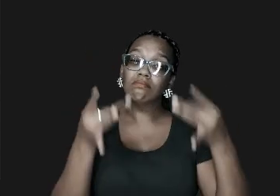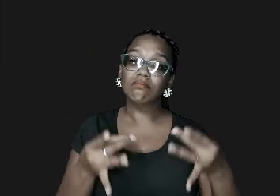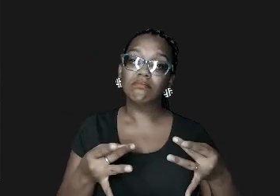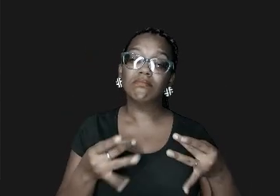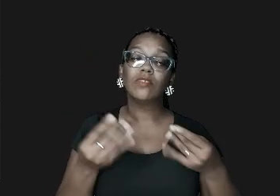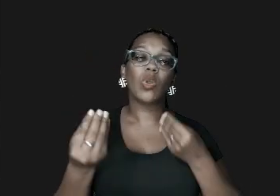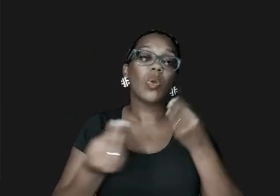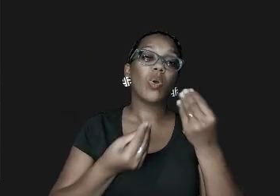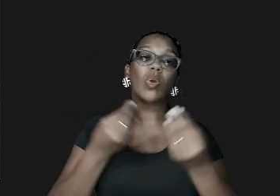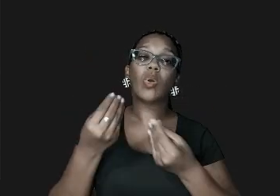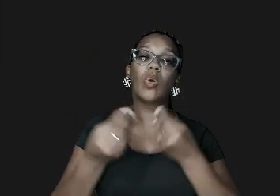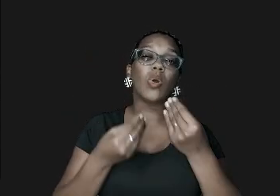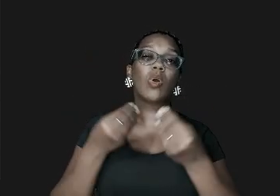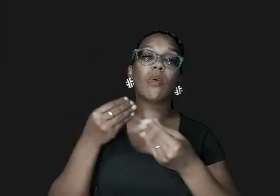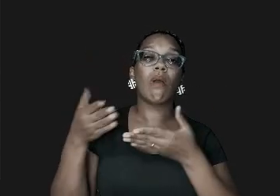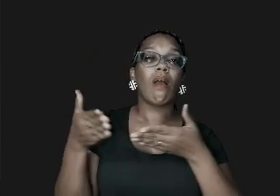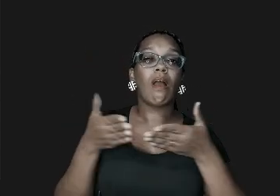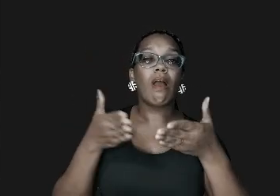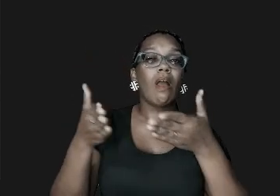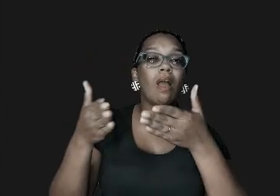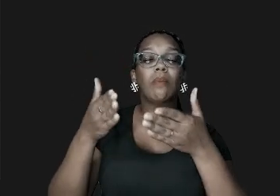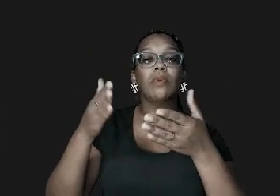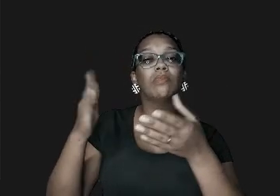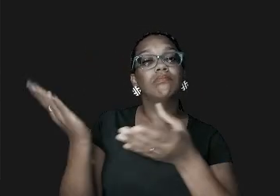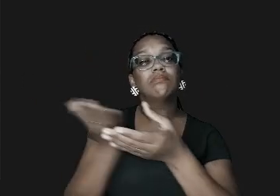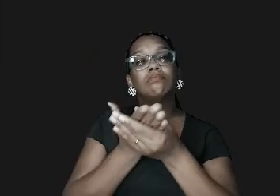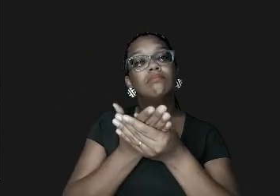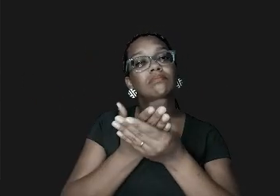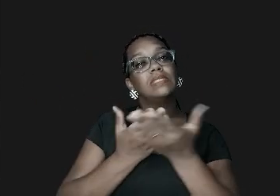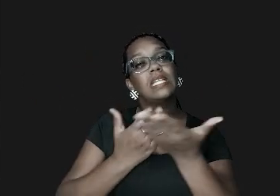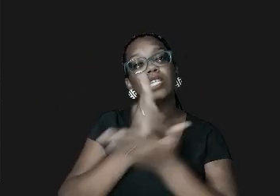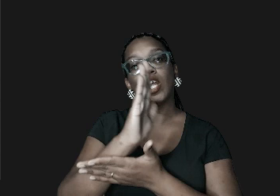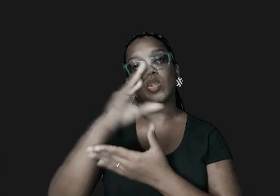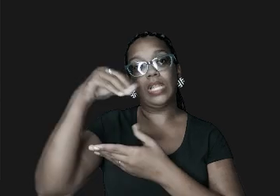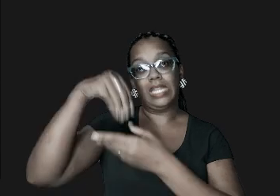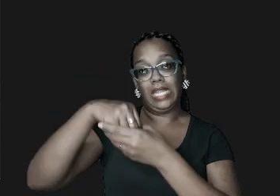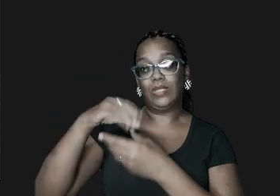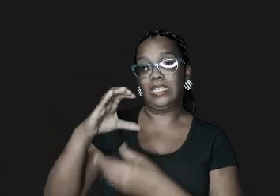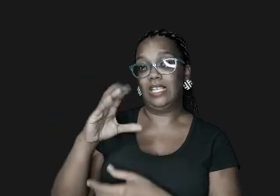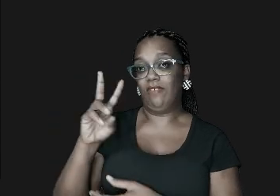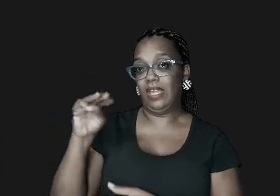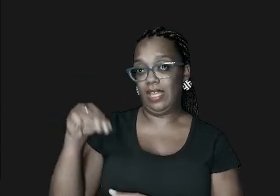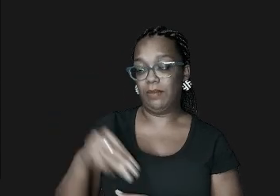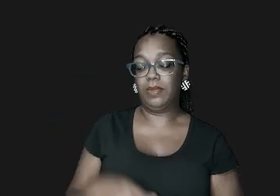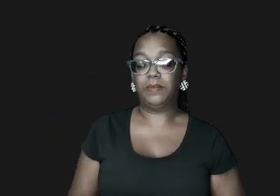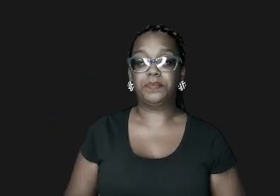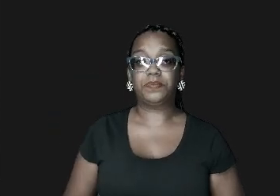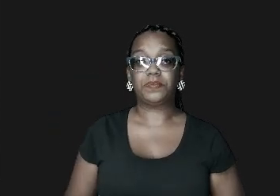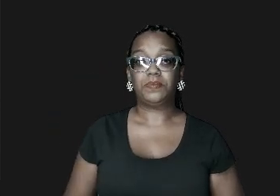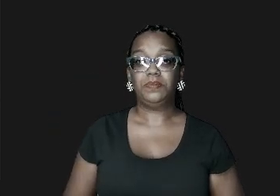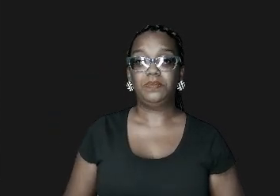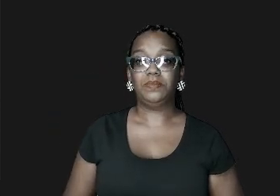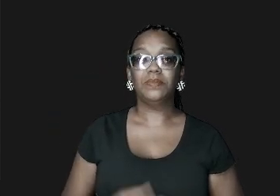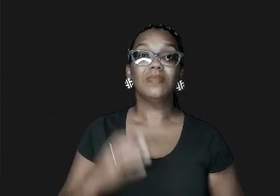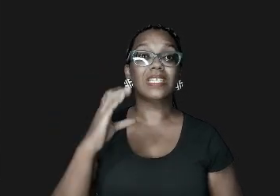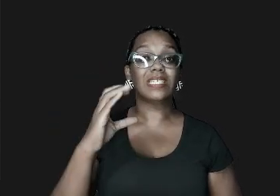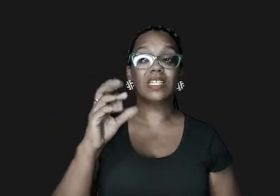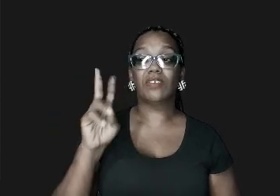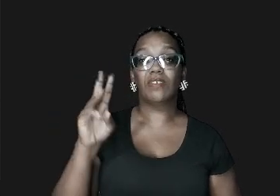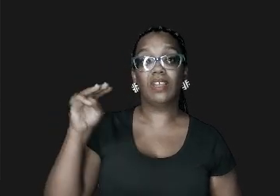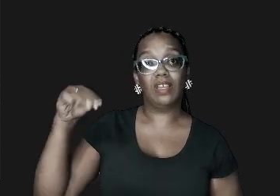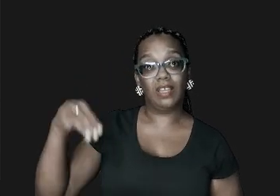tentar inicialmente de escrever ali como é que o caminho do processo sancionador na cvm